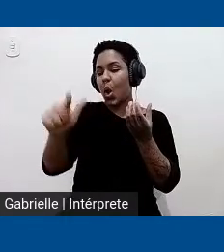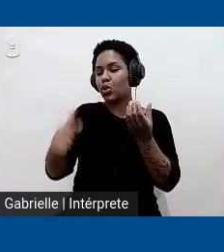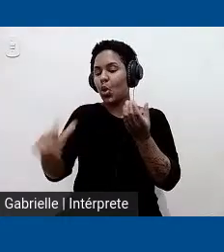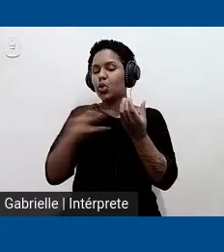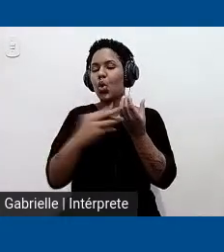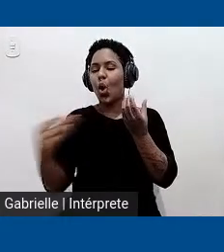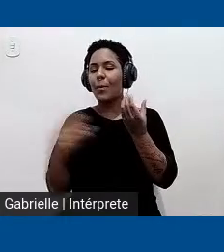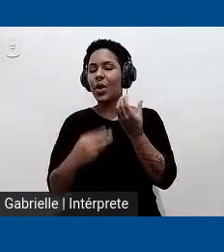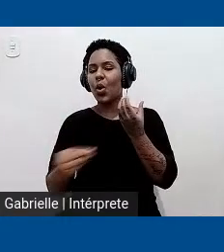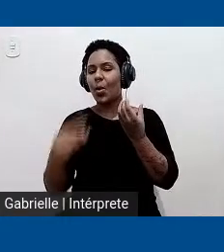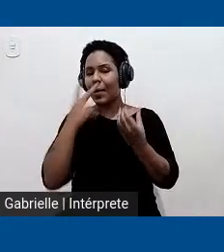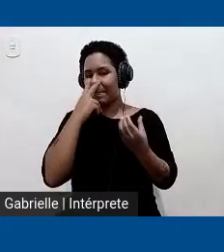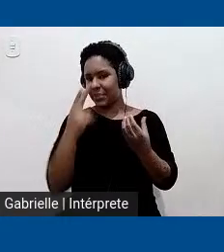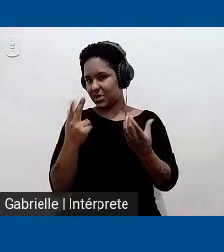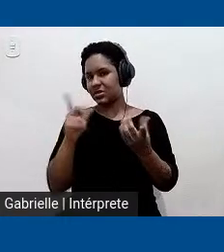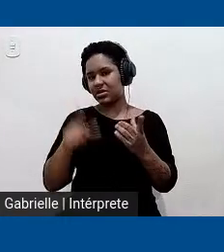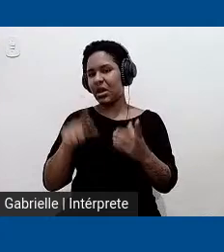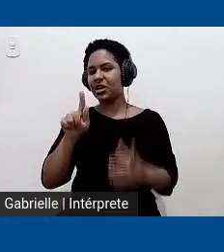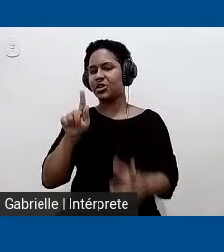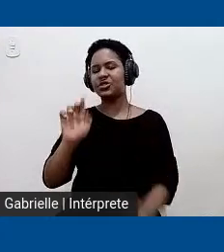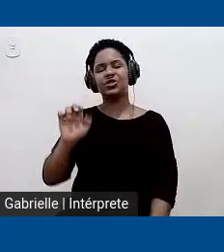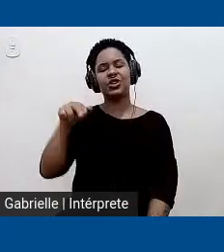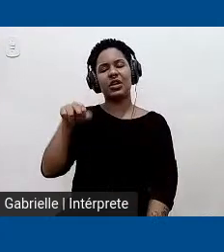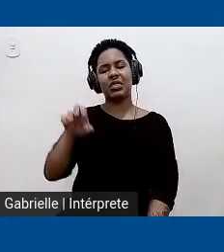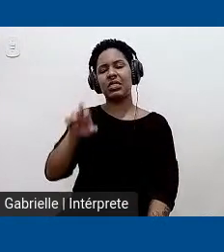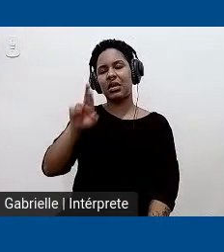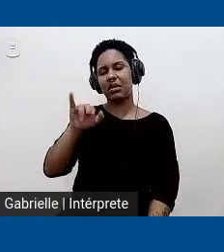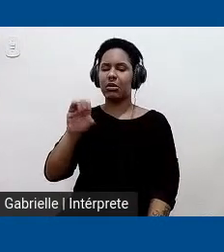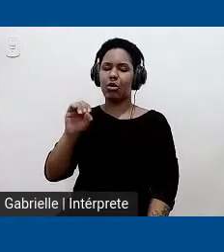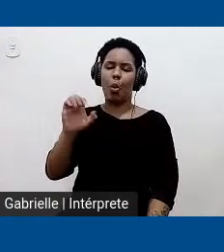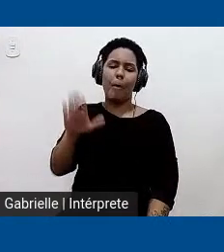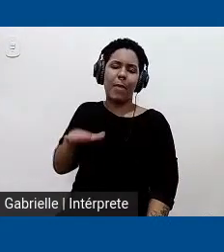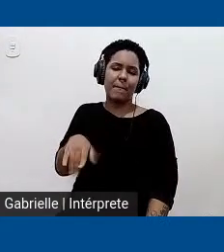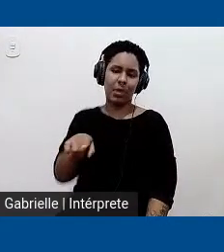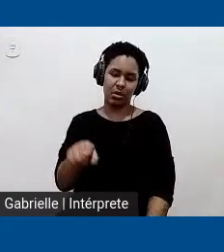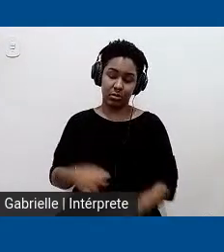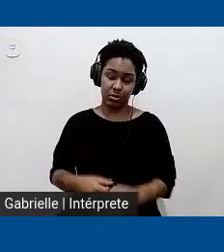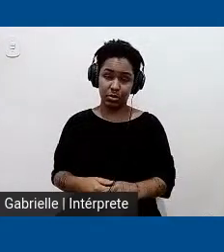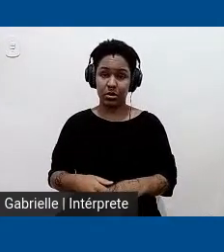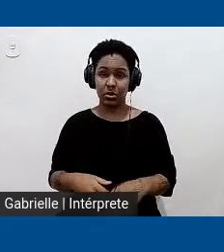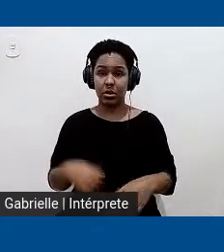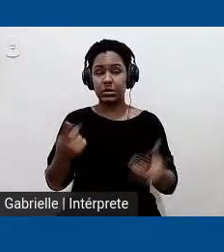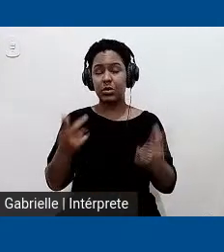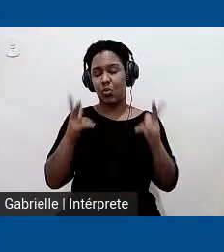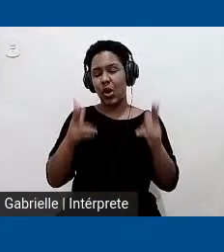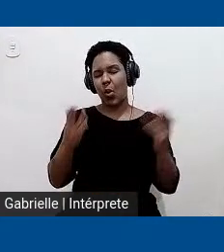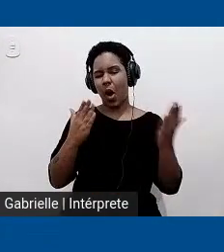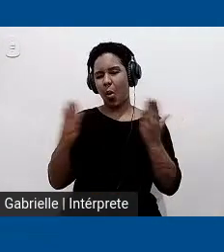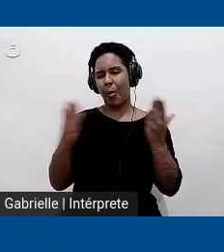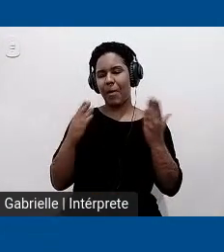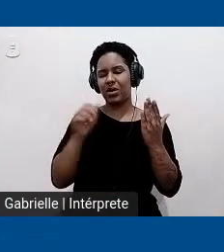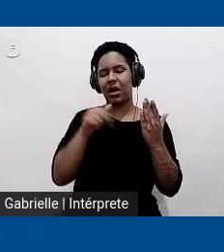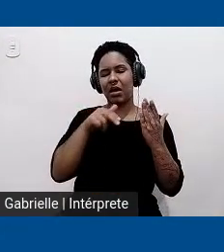princípio ativo depois, né? Então, eu acho que é muito importante a gente ter